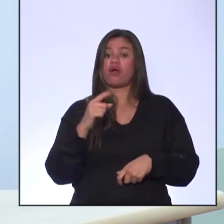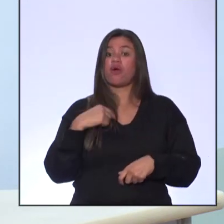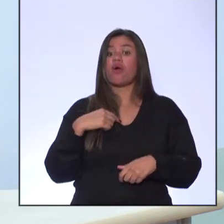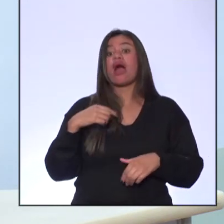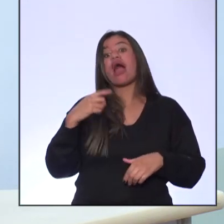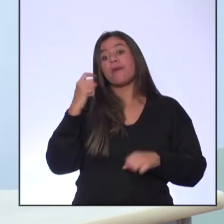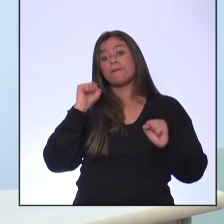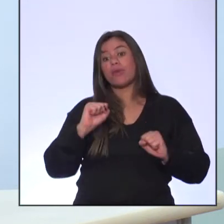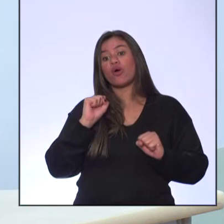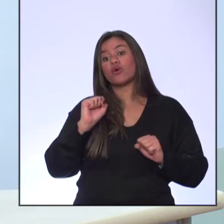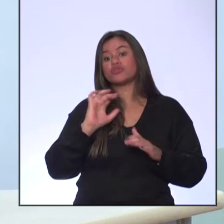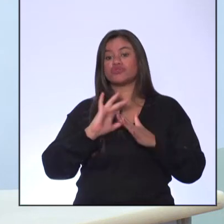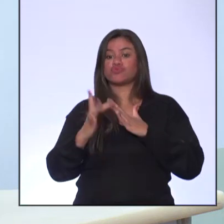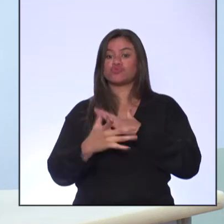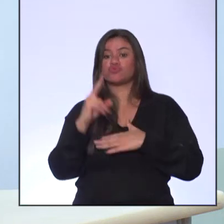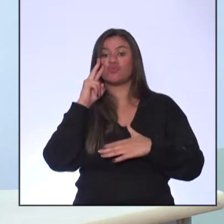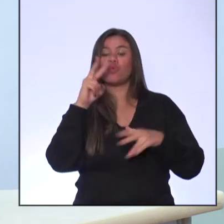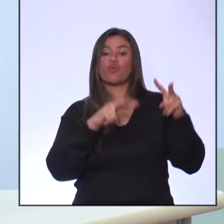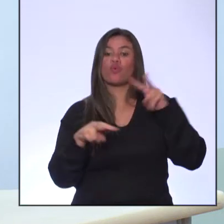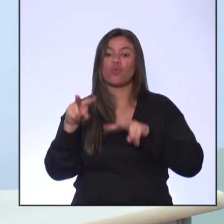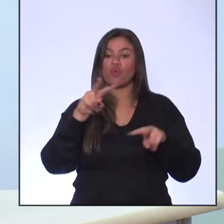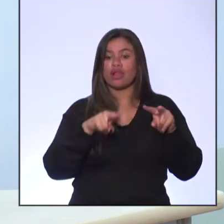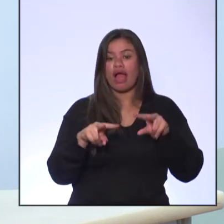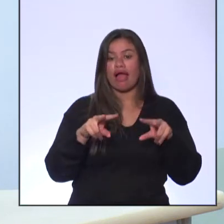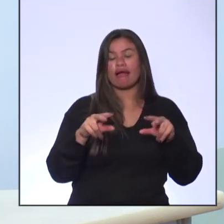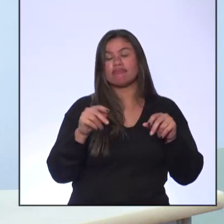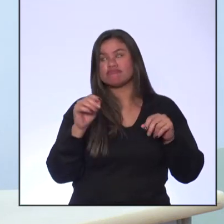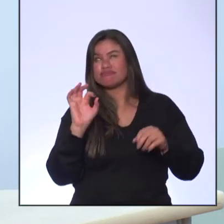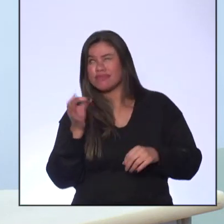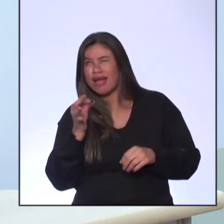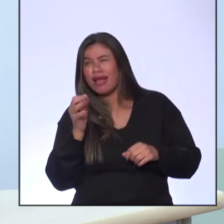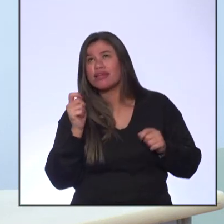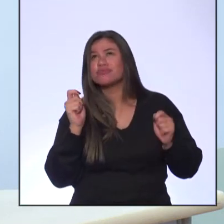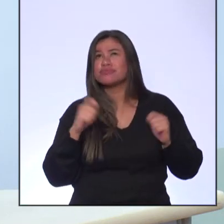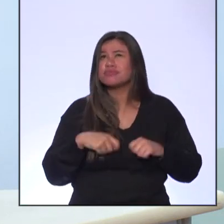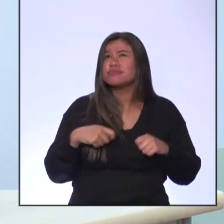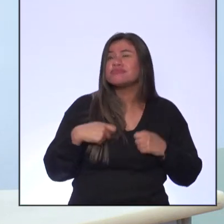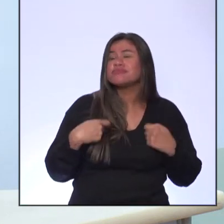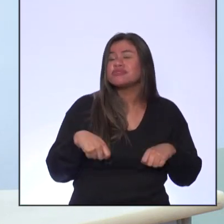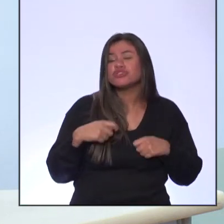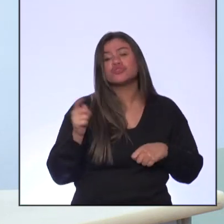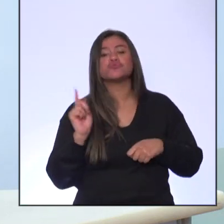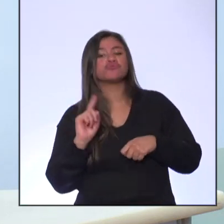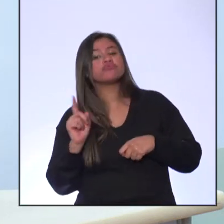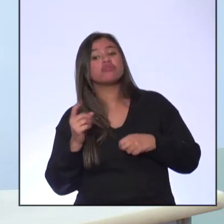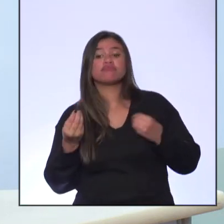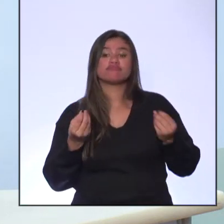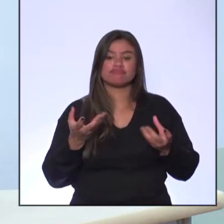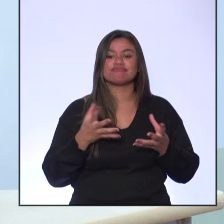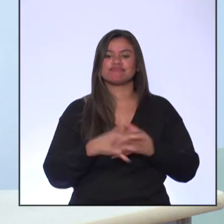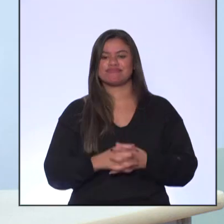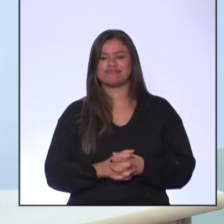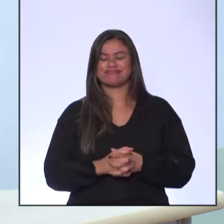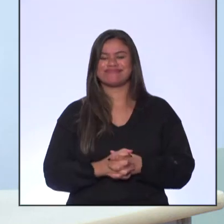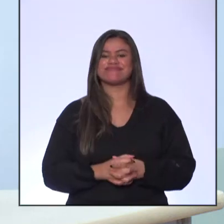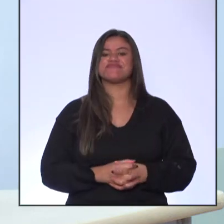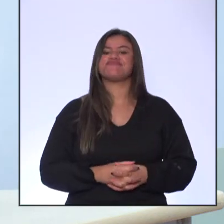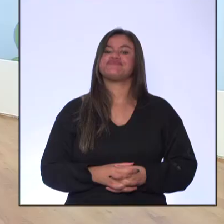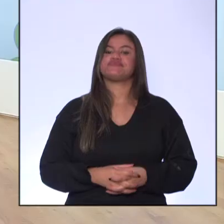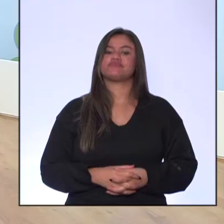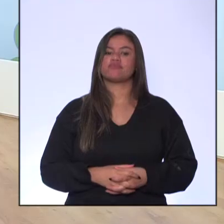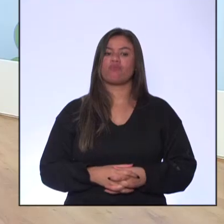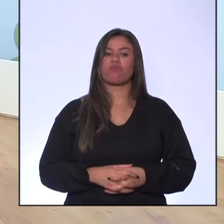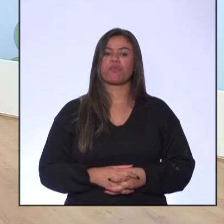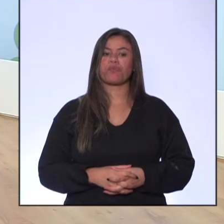mais calma, para ter certeza se é isso mesmo, tá? Teve um comentário